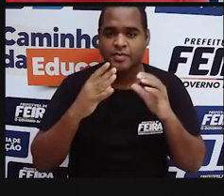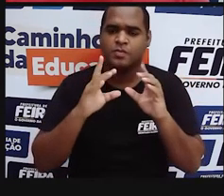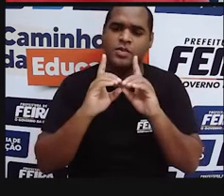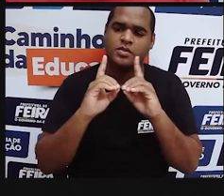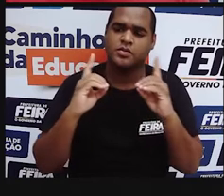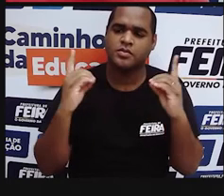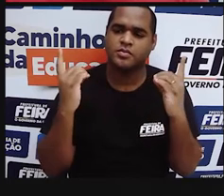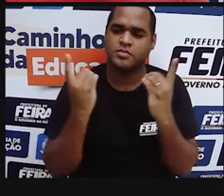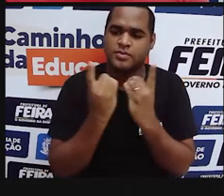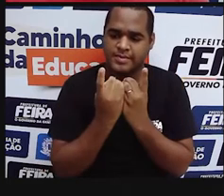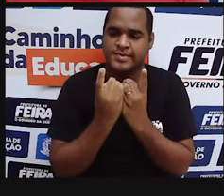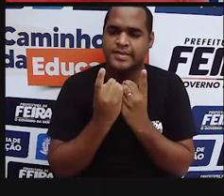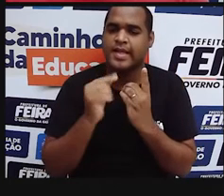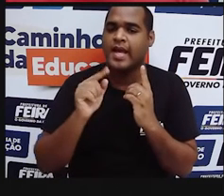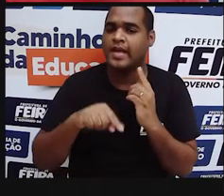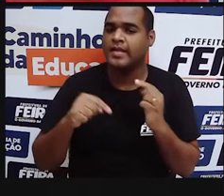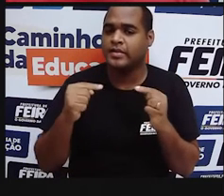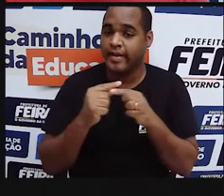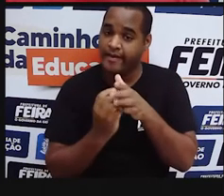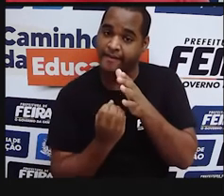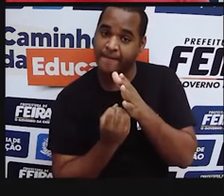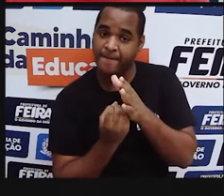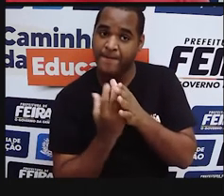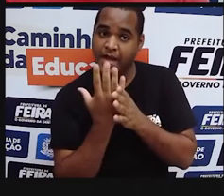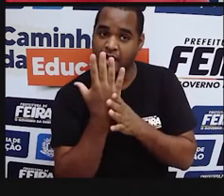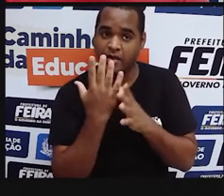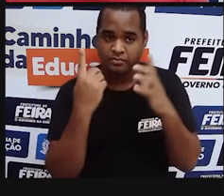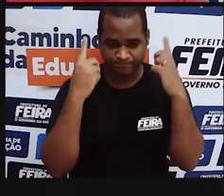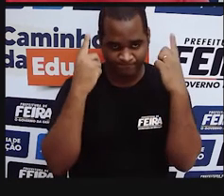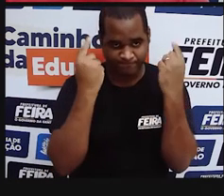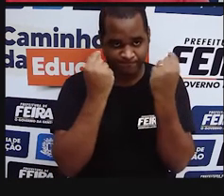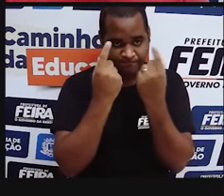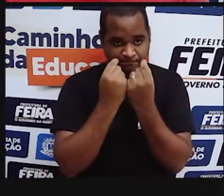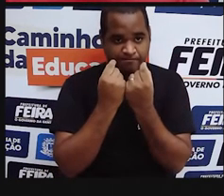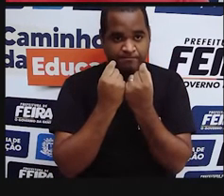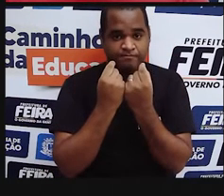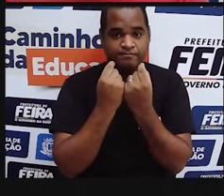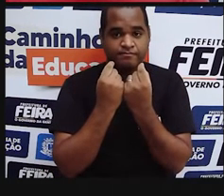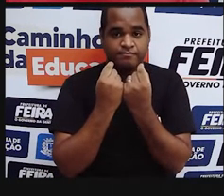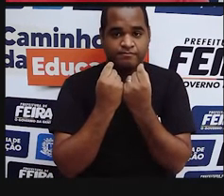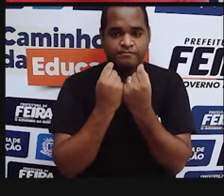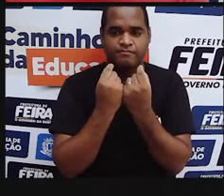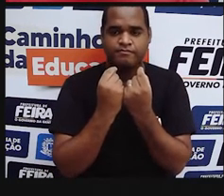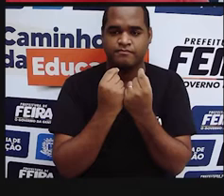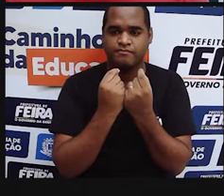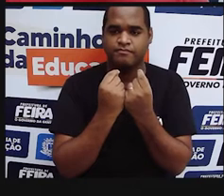a democracia, ela nasce na Grécia.